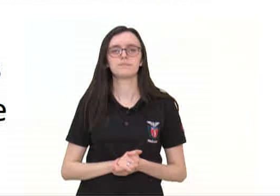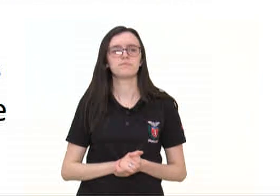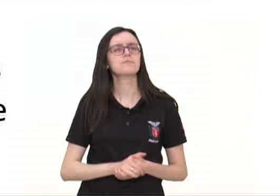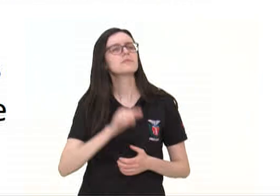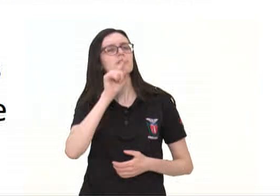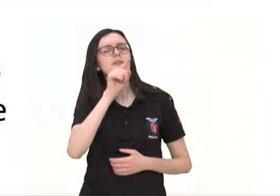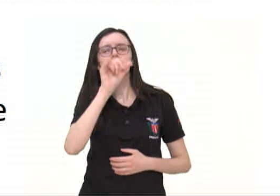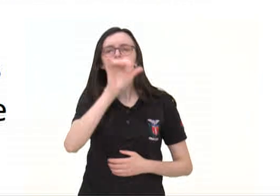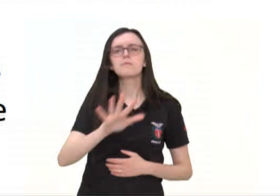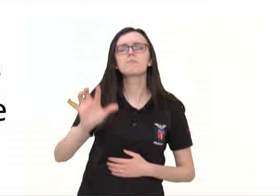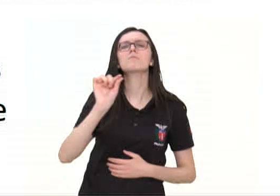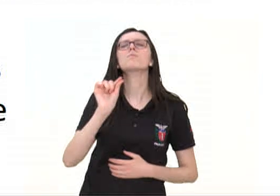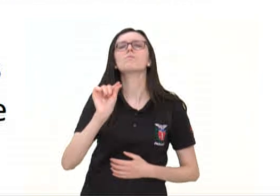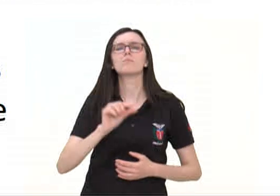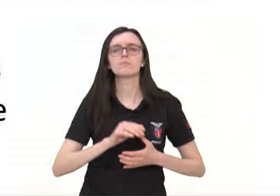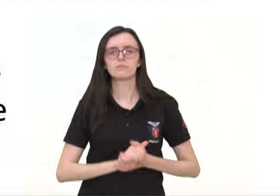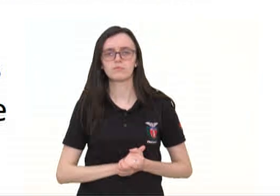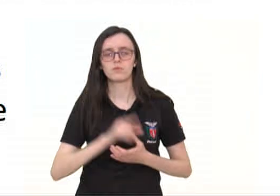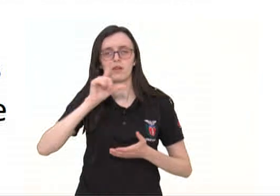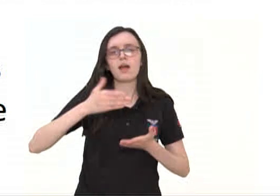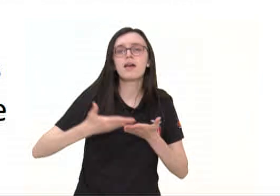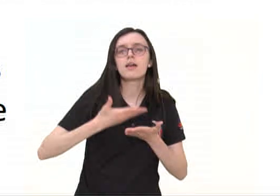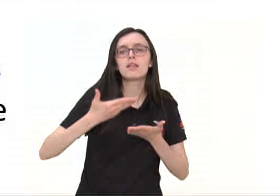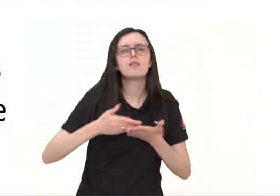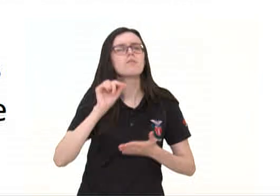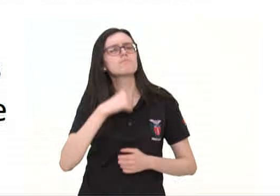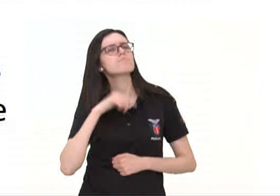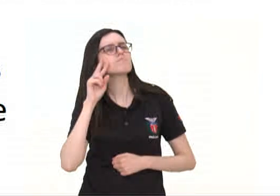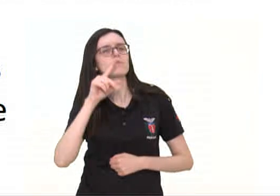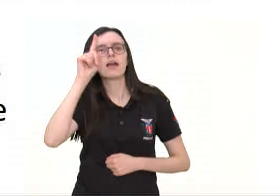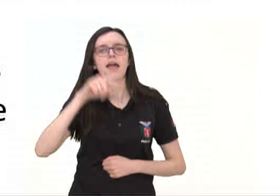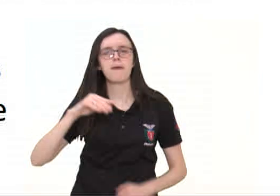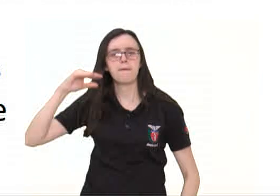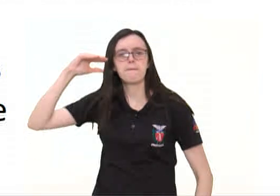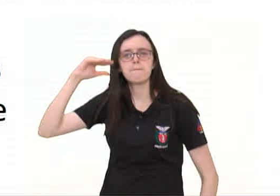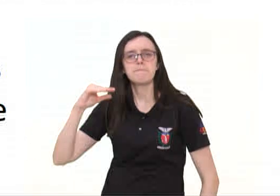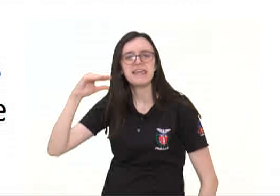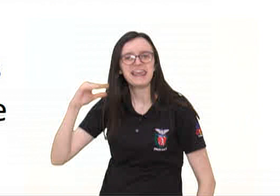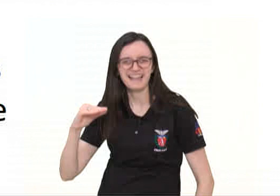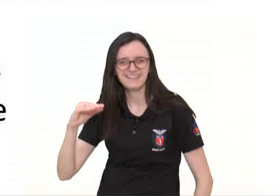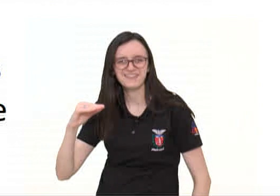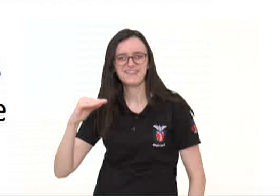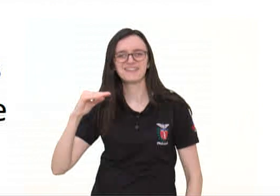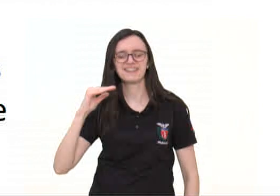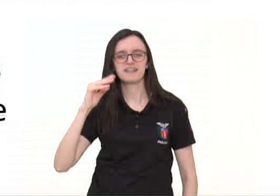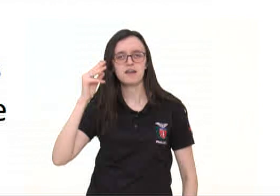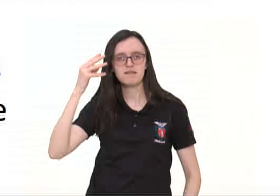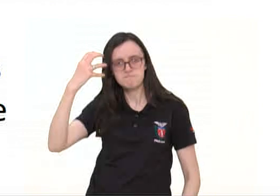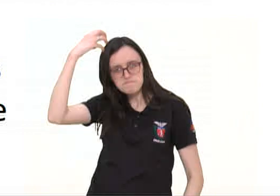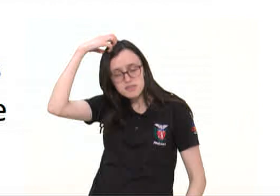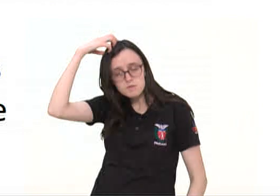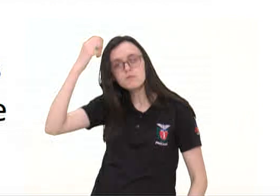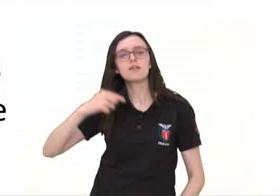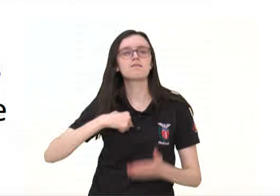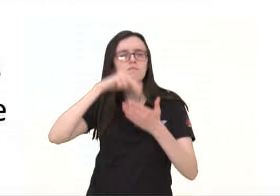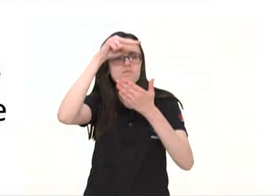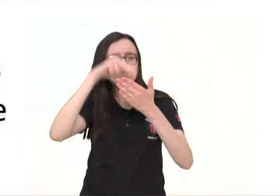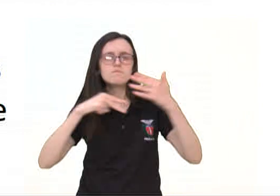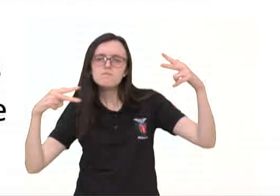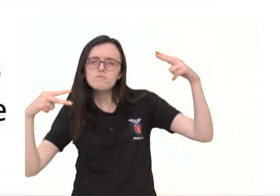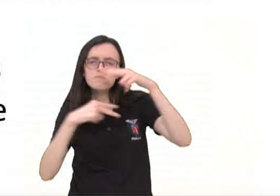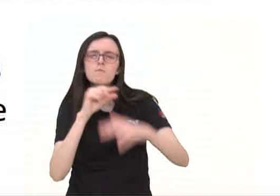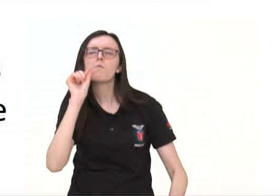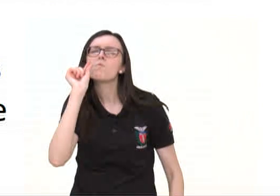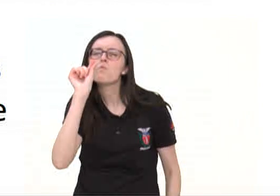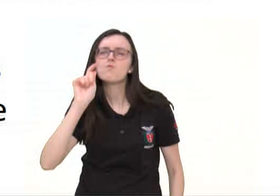Essa imagem é do livro O Pequeno Príncipe, né? Então, eu vou ler para vocês um